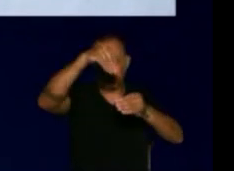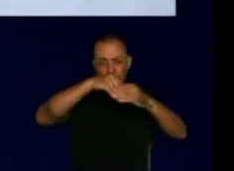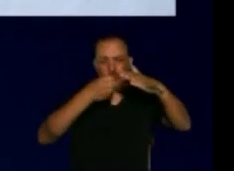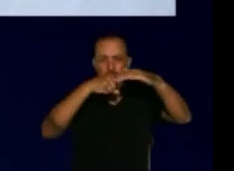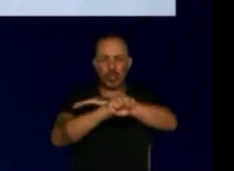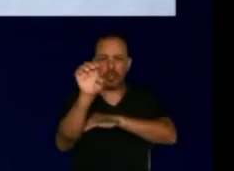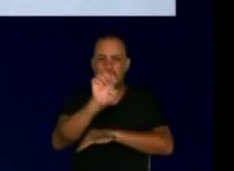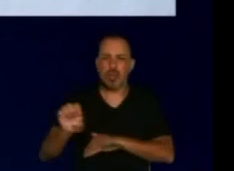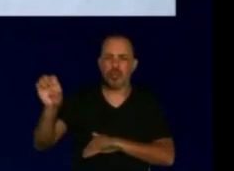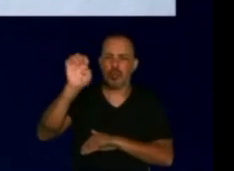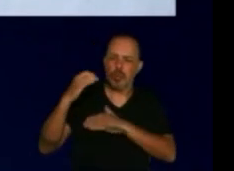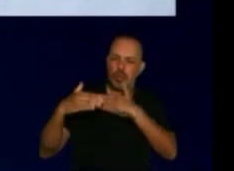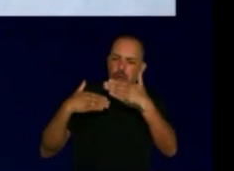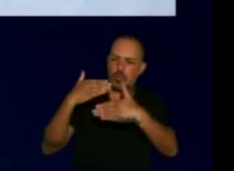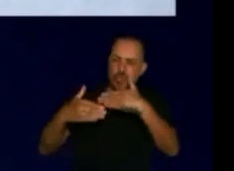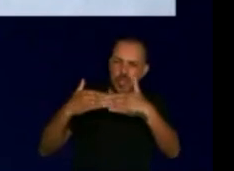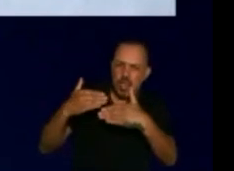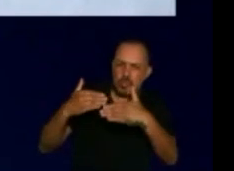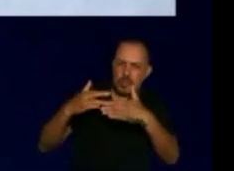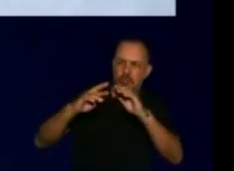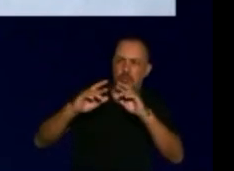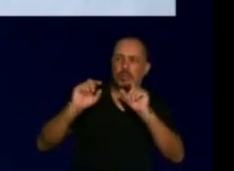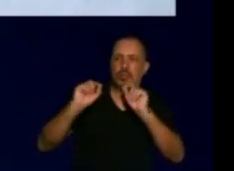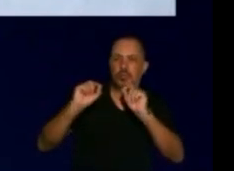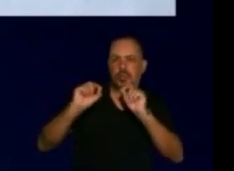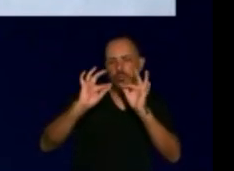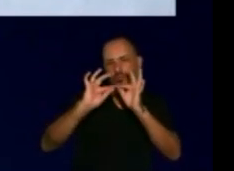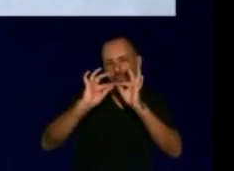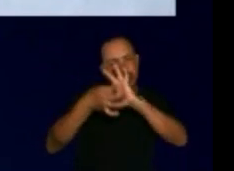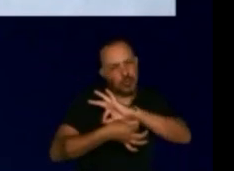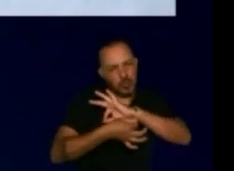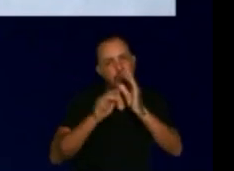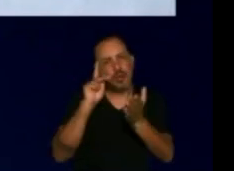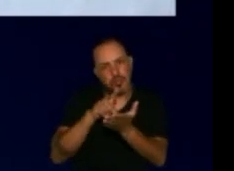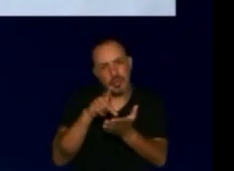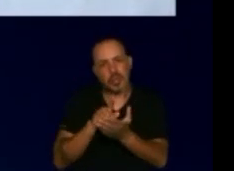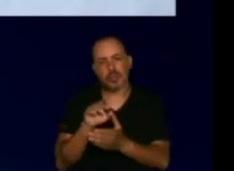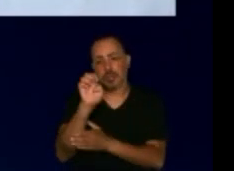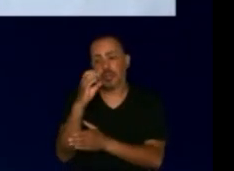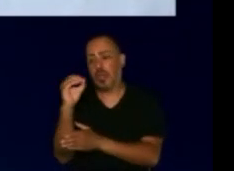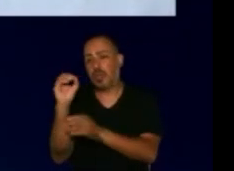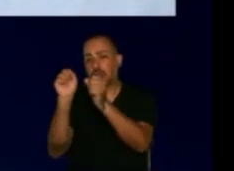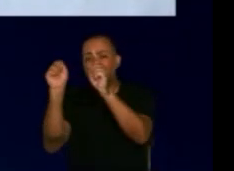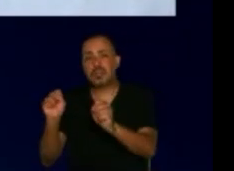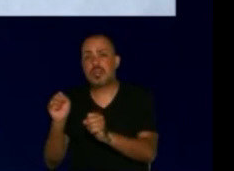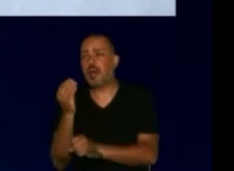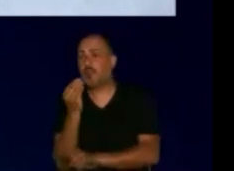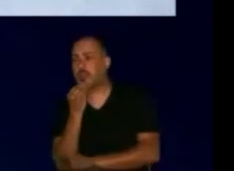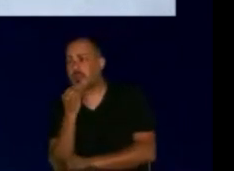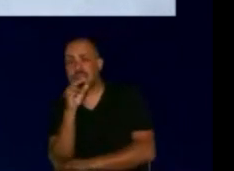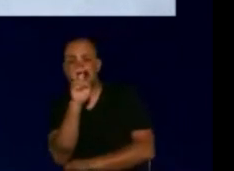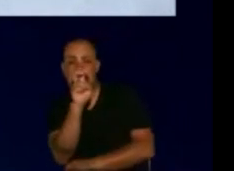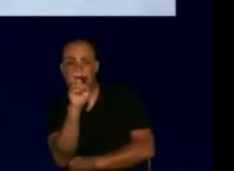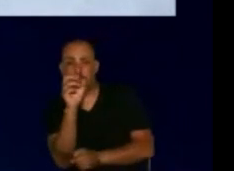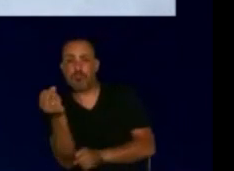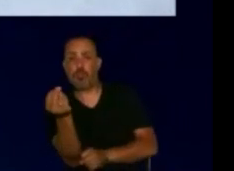Iniciando um processo, uma jornada de expansão ao mercado, esse mercado internacional. E o ecossistema terá a oportunidade de identificar 5